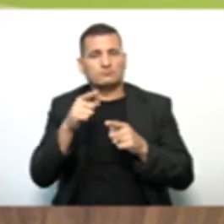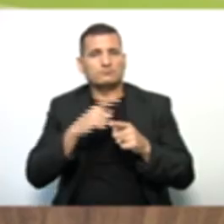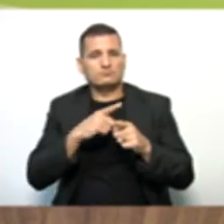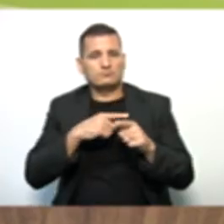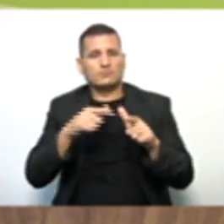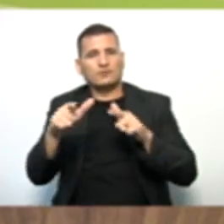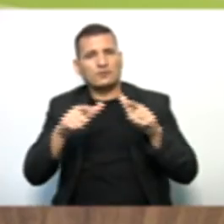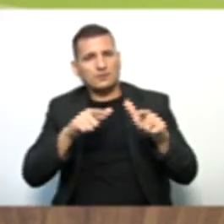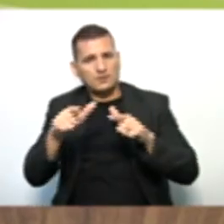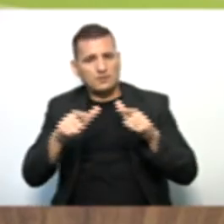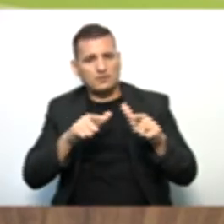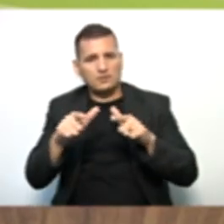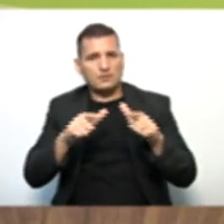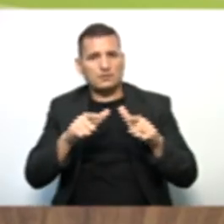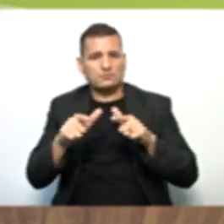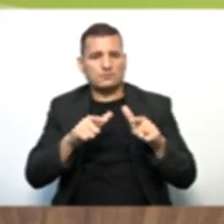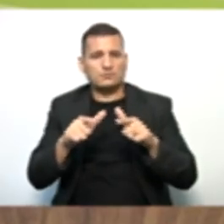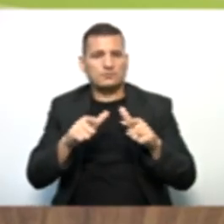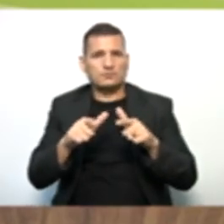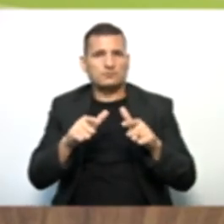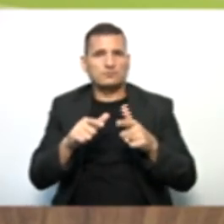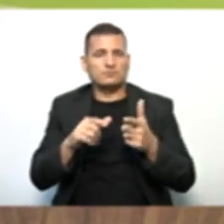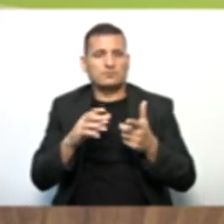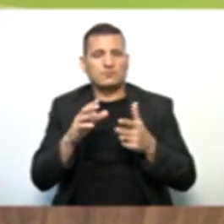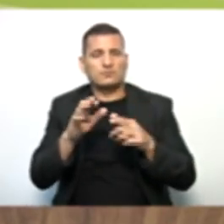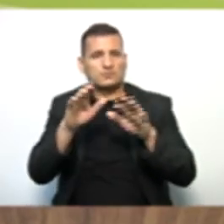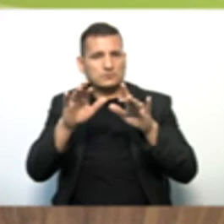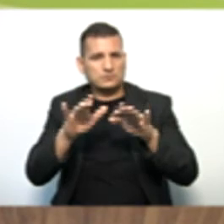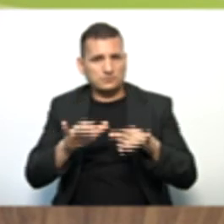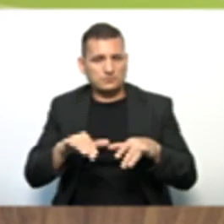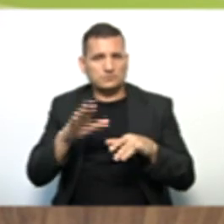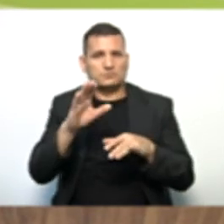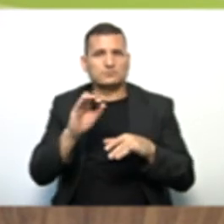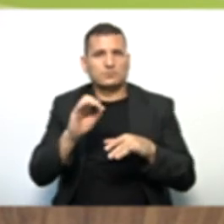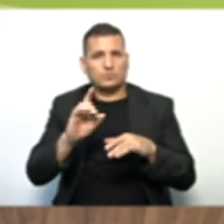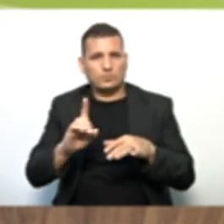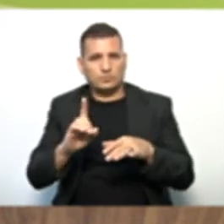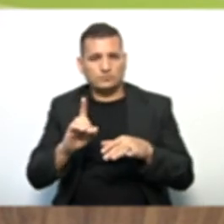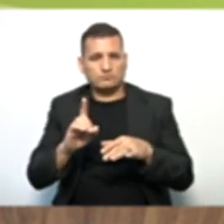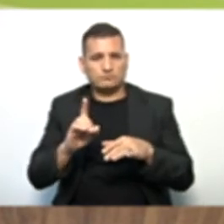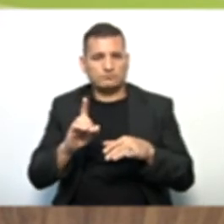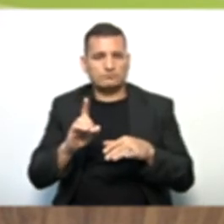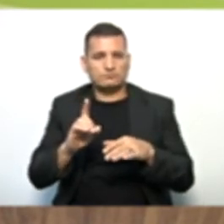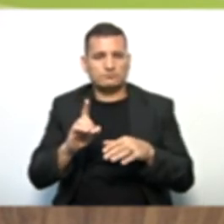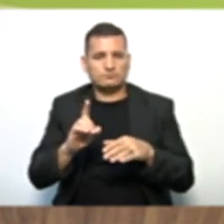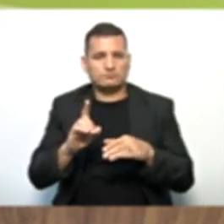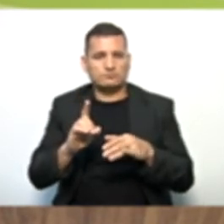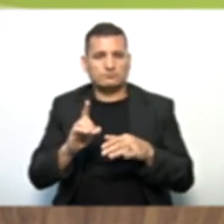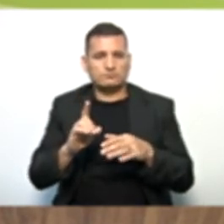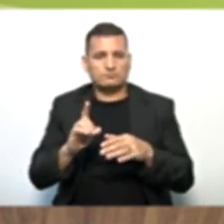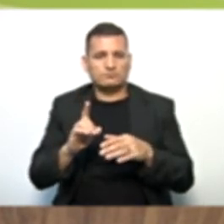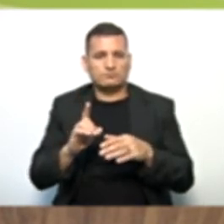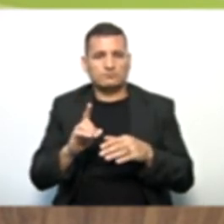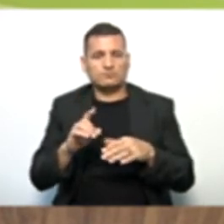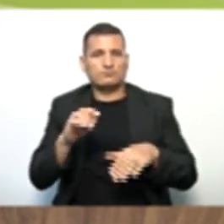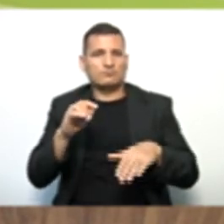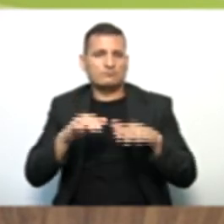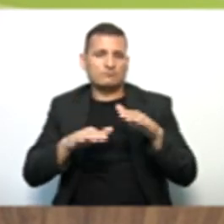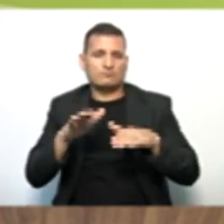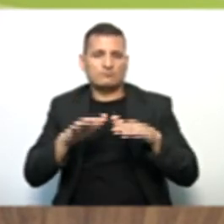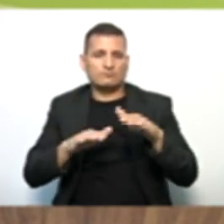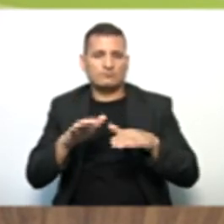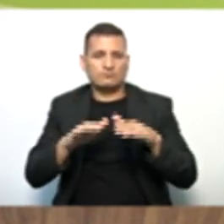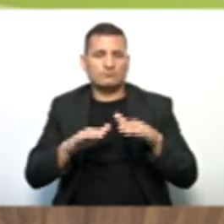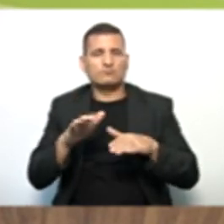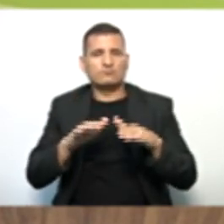tem um trabalho muito grande para estar escrevendo esse código Sim. e às vezes